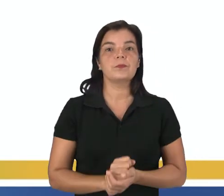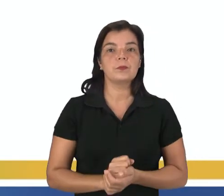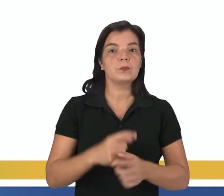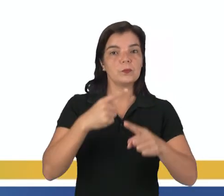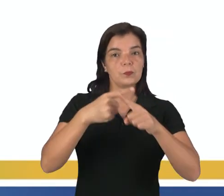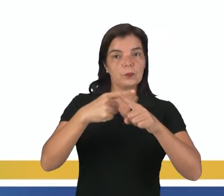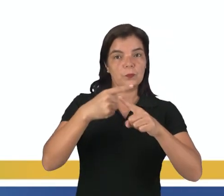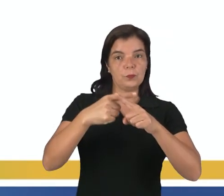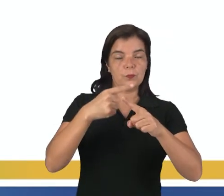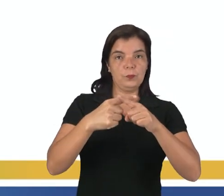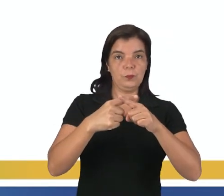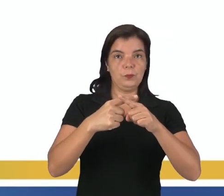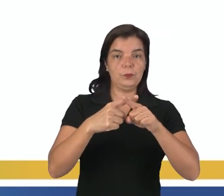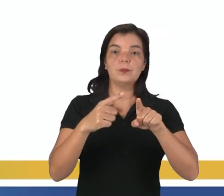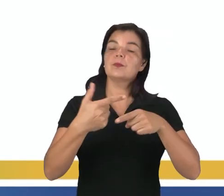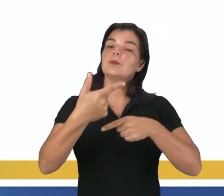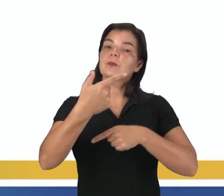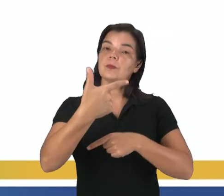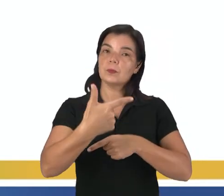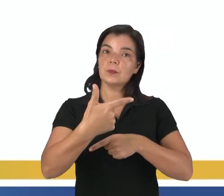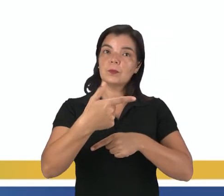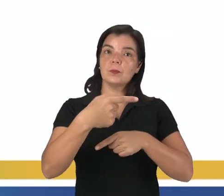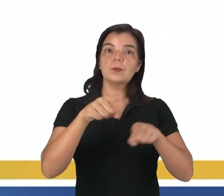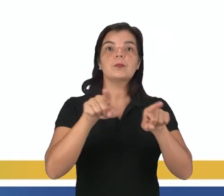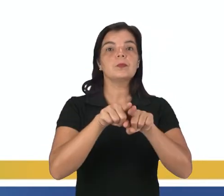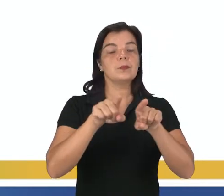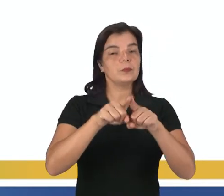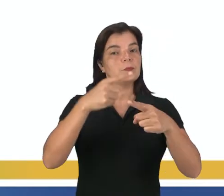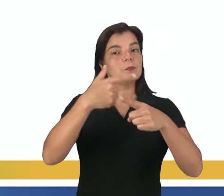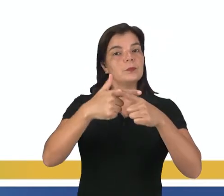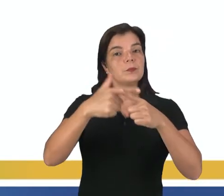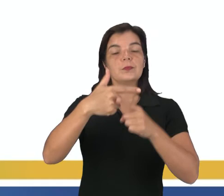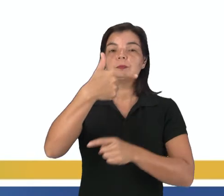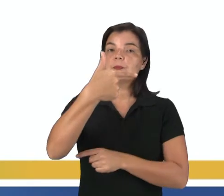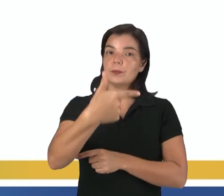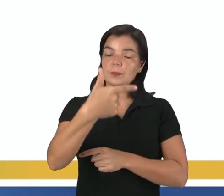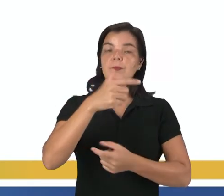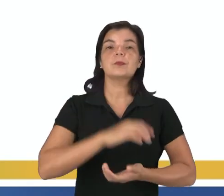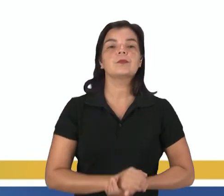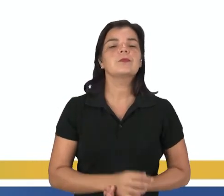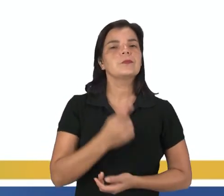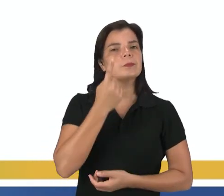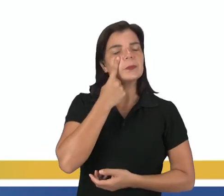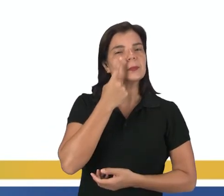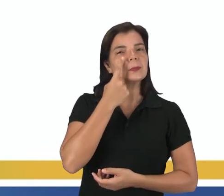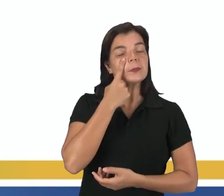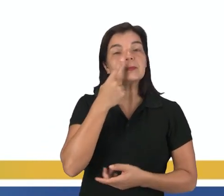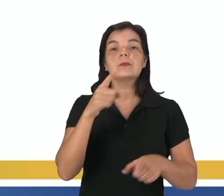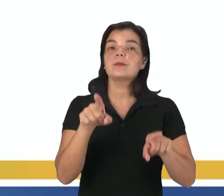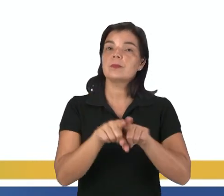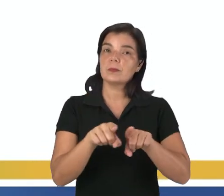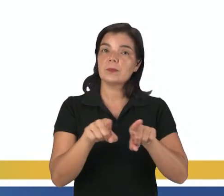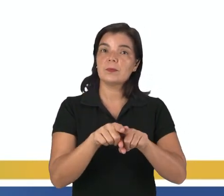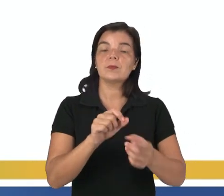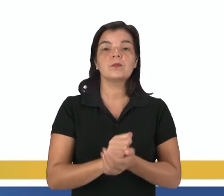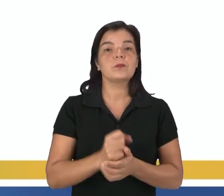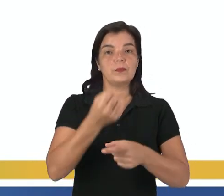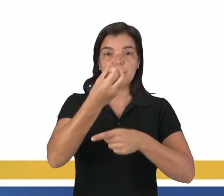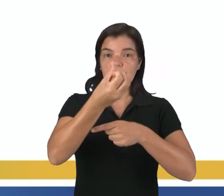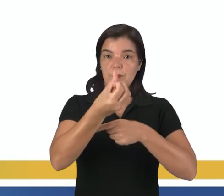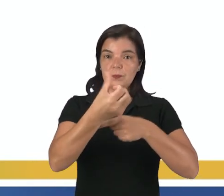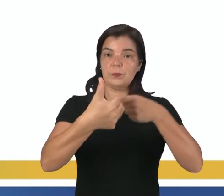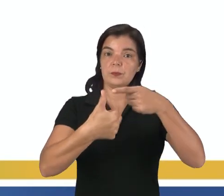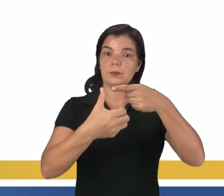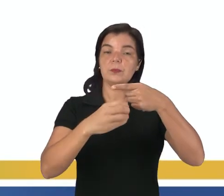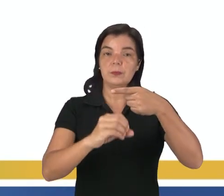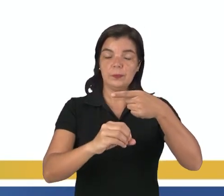Multiplicamos o numerador por 2 e o denominador também por 2. E obtivemos aí a fração